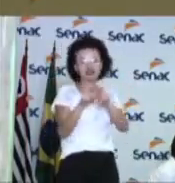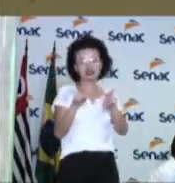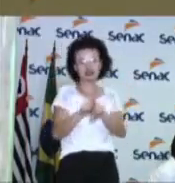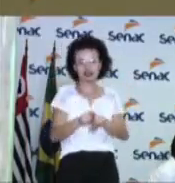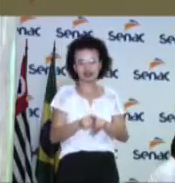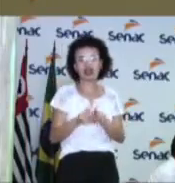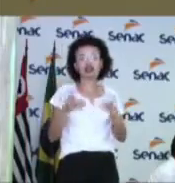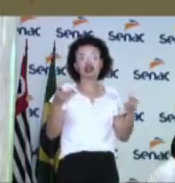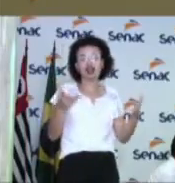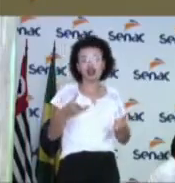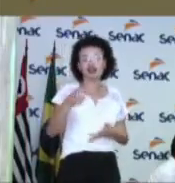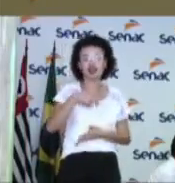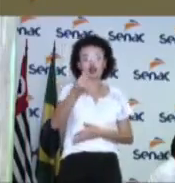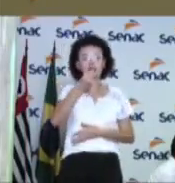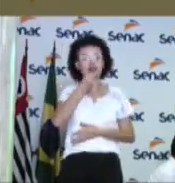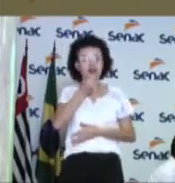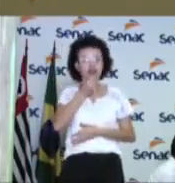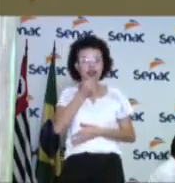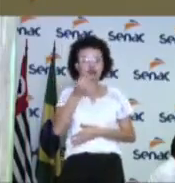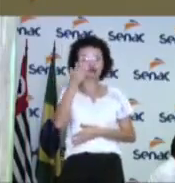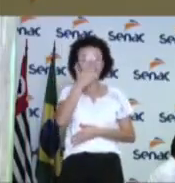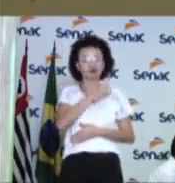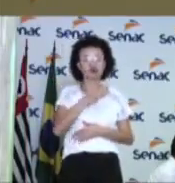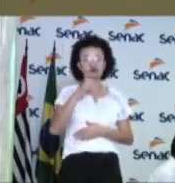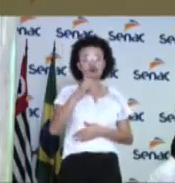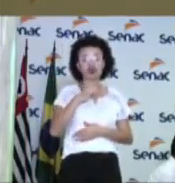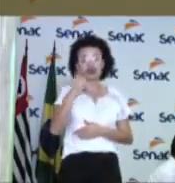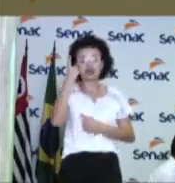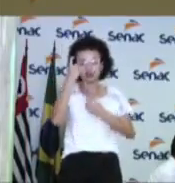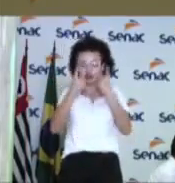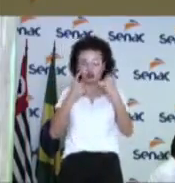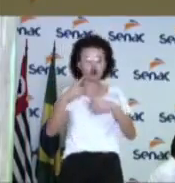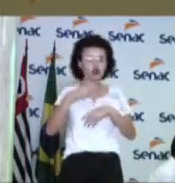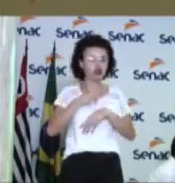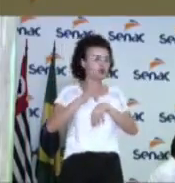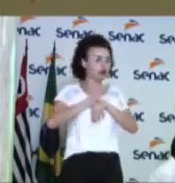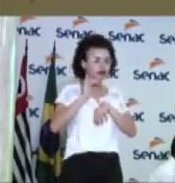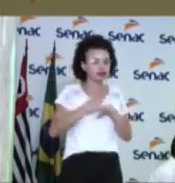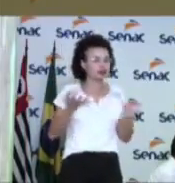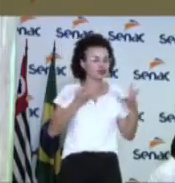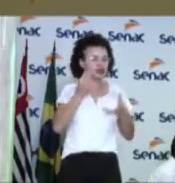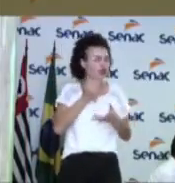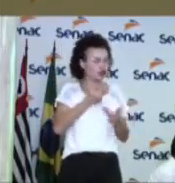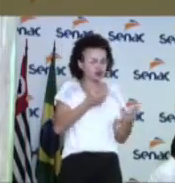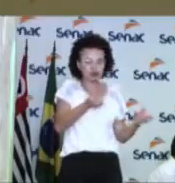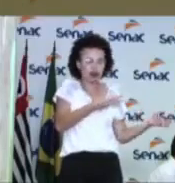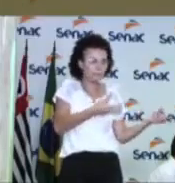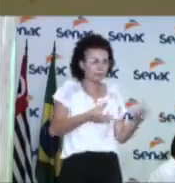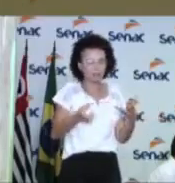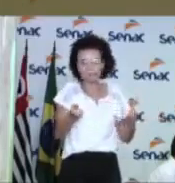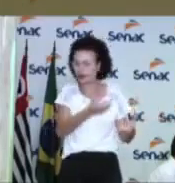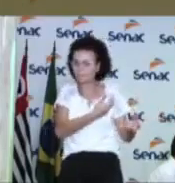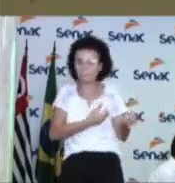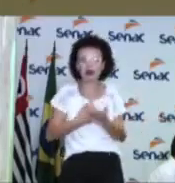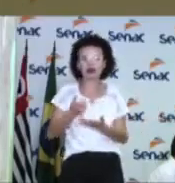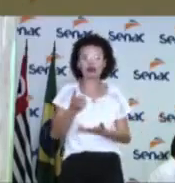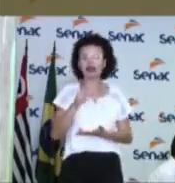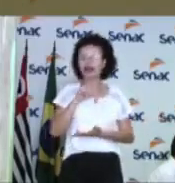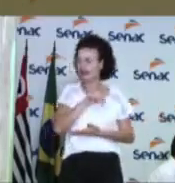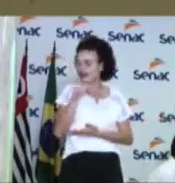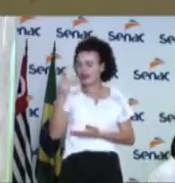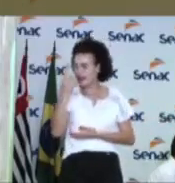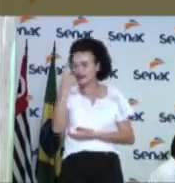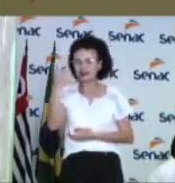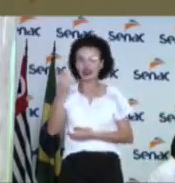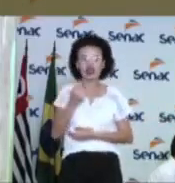ter oportunidade, ter criativos que gostam de fazer e cada vez mais querem testar, é um cara que ele quer. Os caras que criaram,